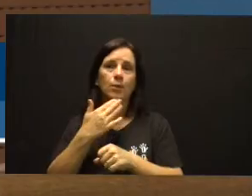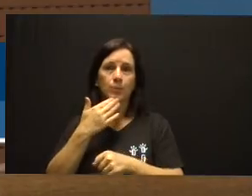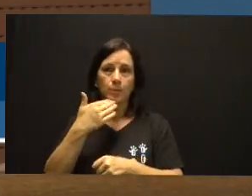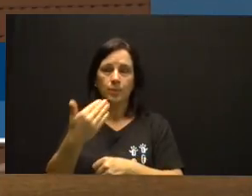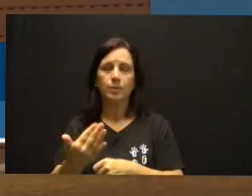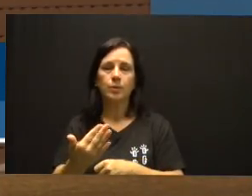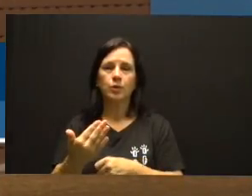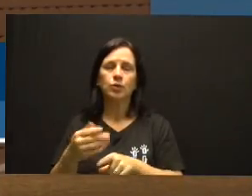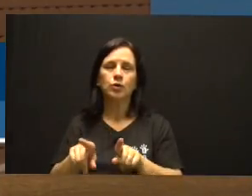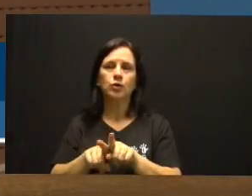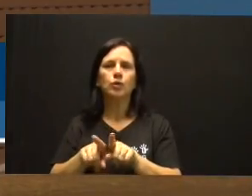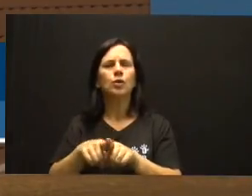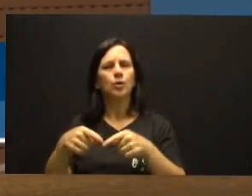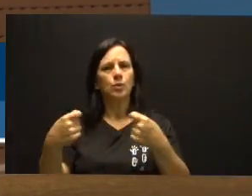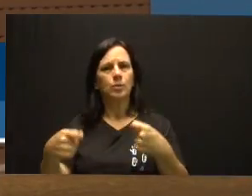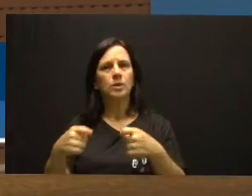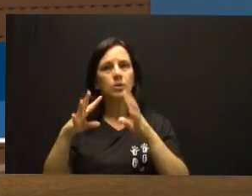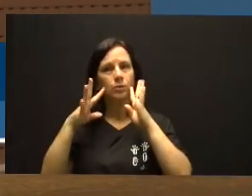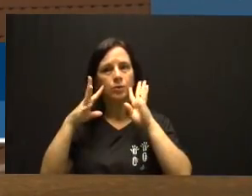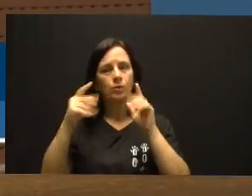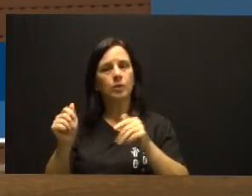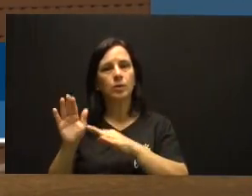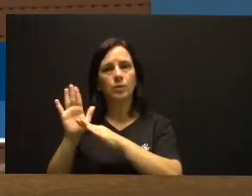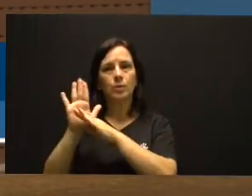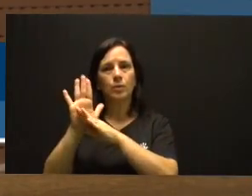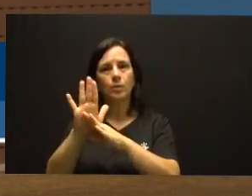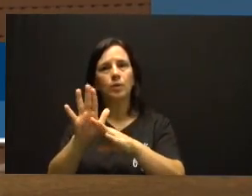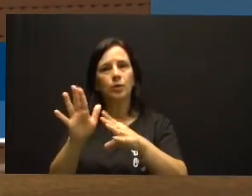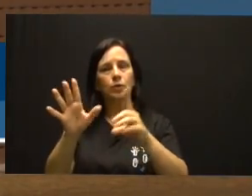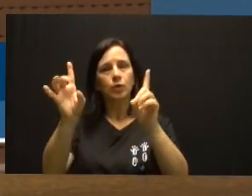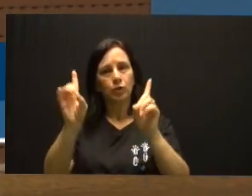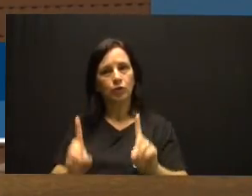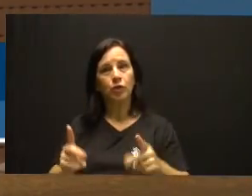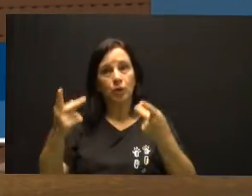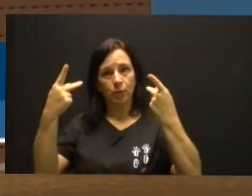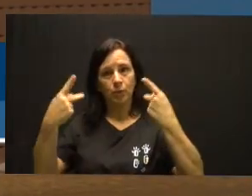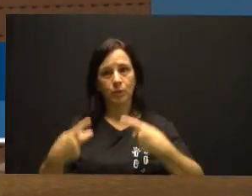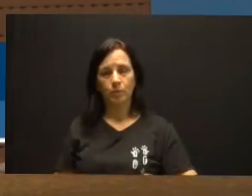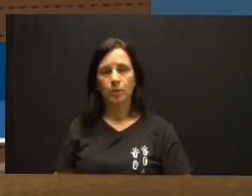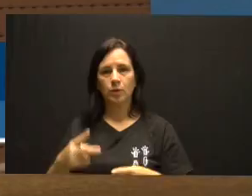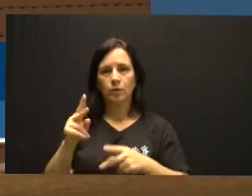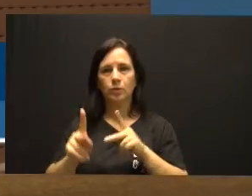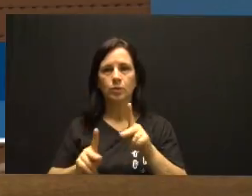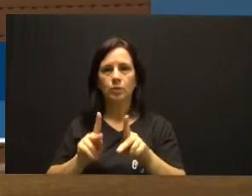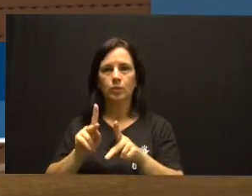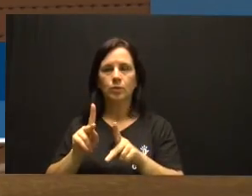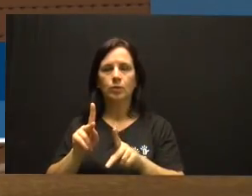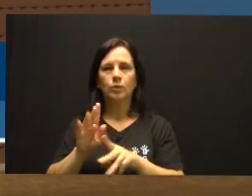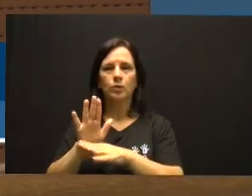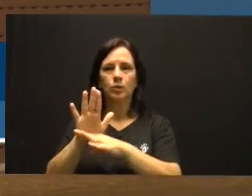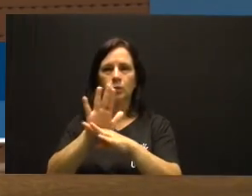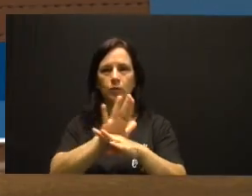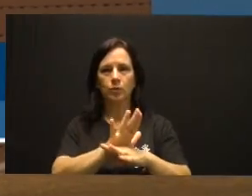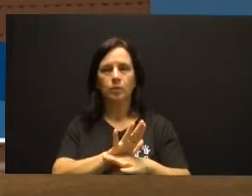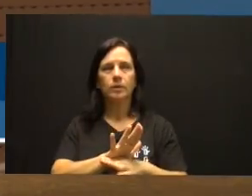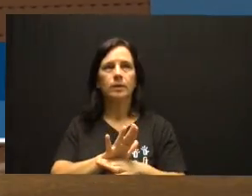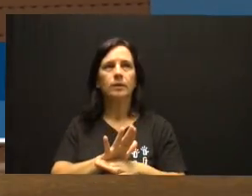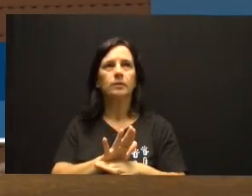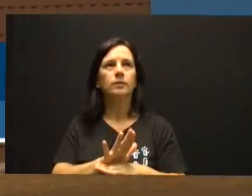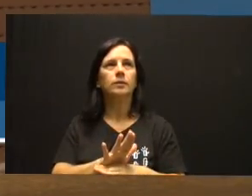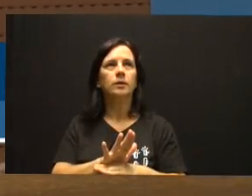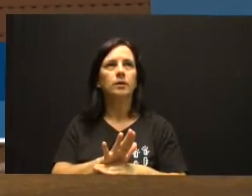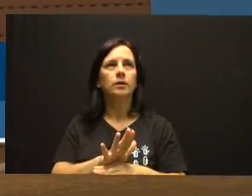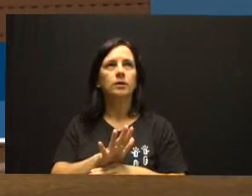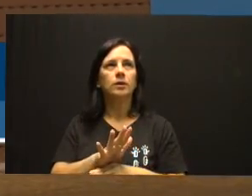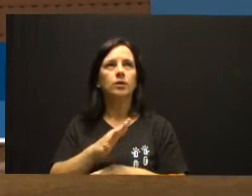providenciadas as adequações necessárias para o atendimento digno e humanizado de população e de servidores. Requer ainda que do